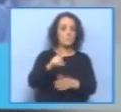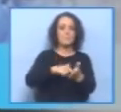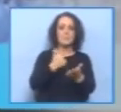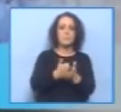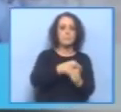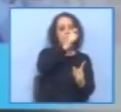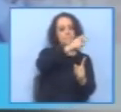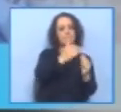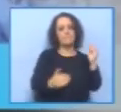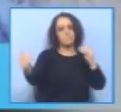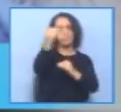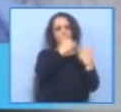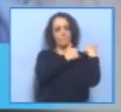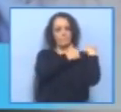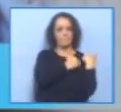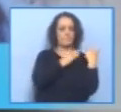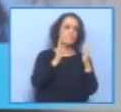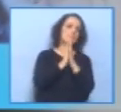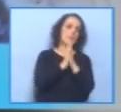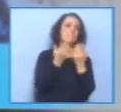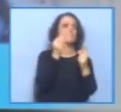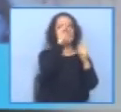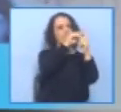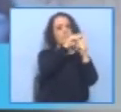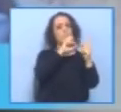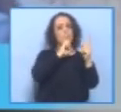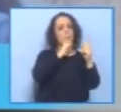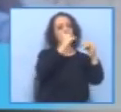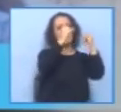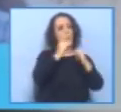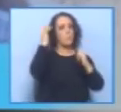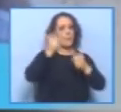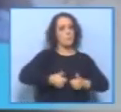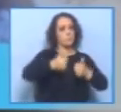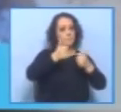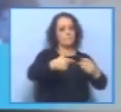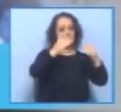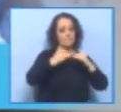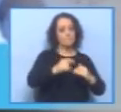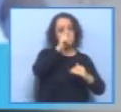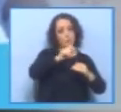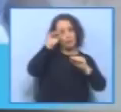catequistas, e numa das jornadas do Episcopado eu apresentei este modelo de catequese familiar,